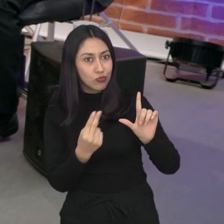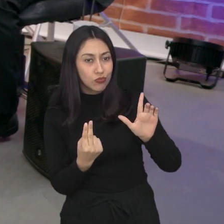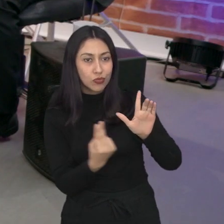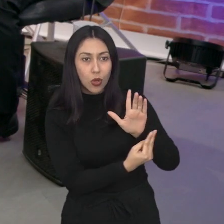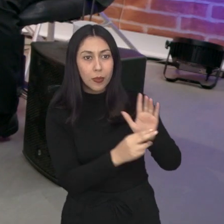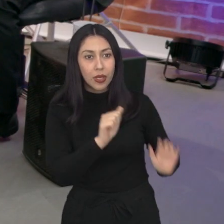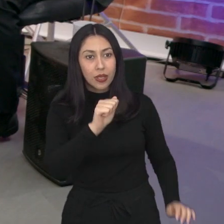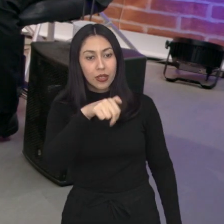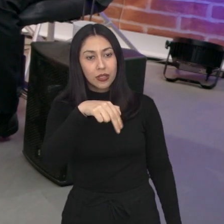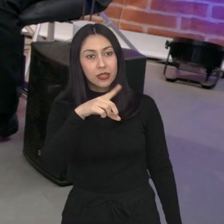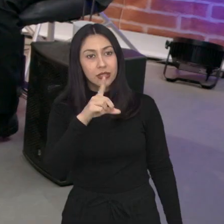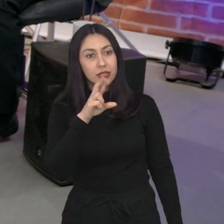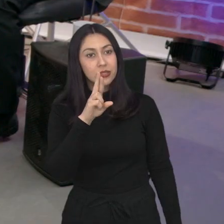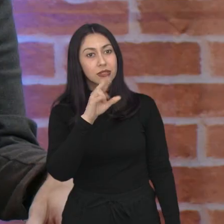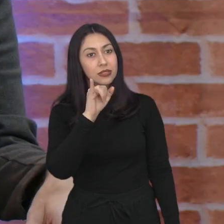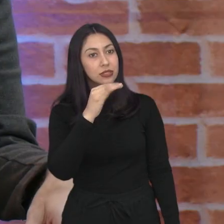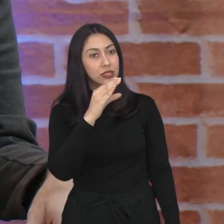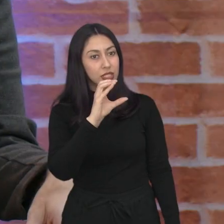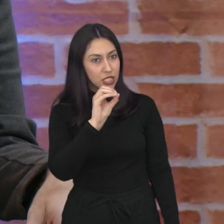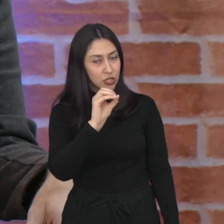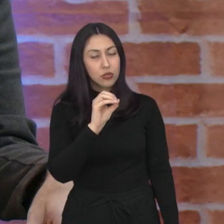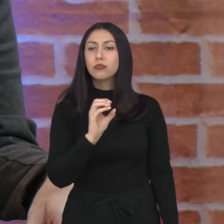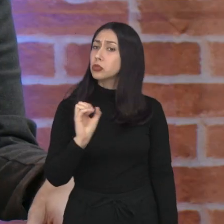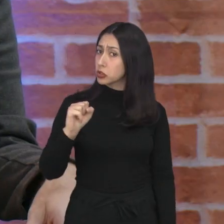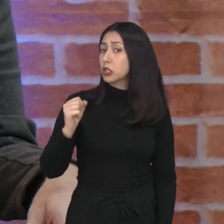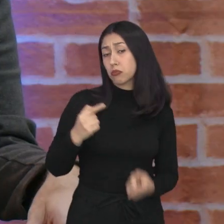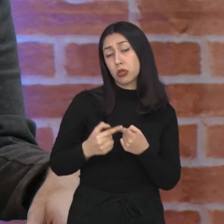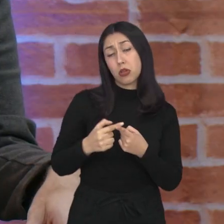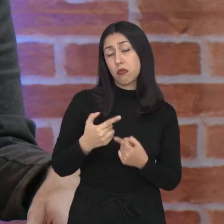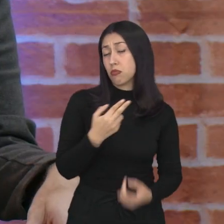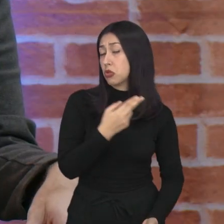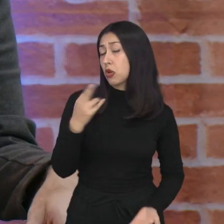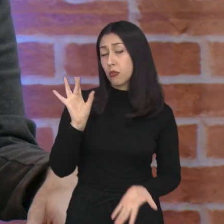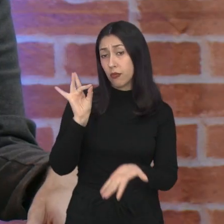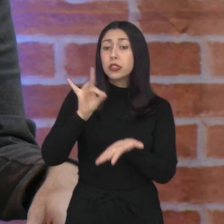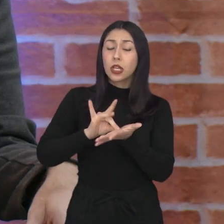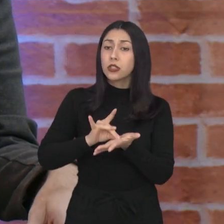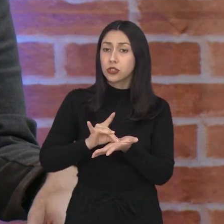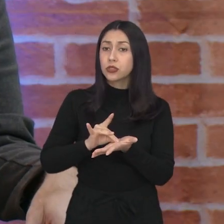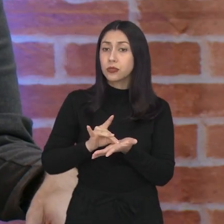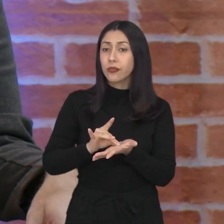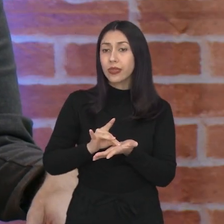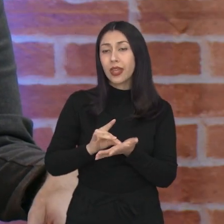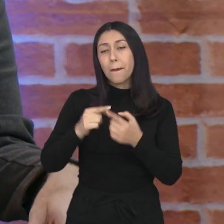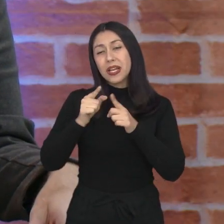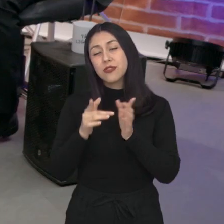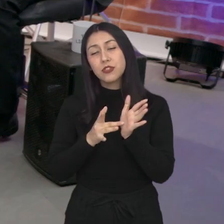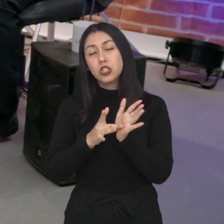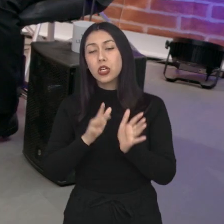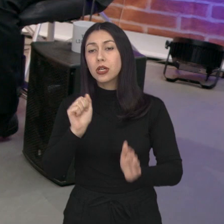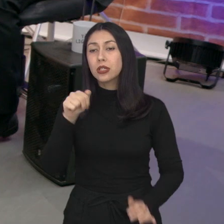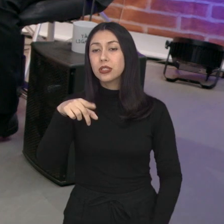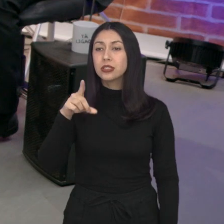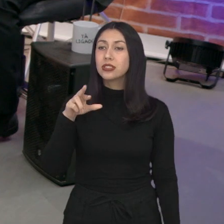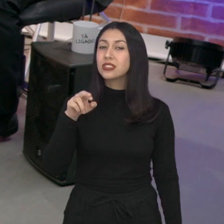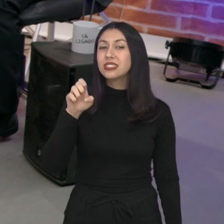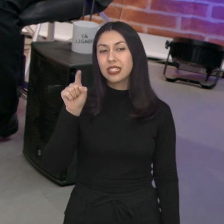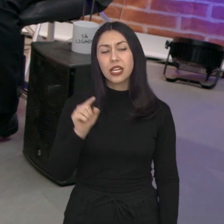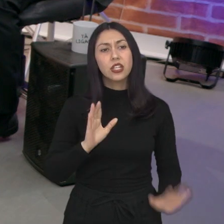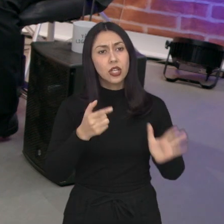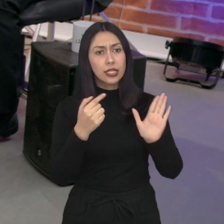como Andrício? É Andrício porque é meu nome real, né? Aí eu falava que era André e eu falava, não, Andrício é o nome artístico. Você já chegou a assinar como